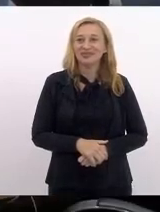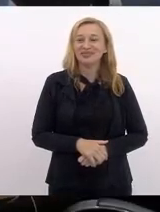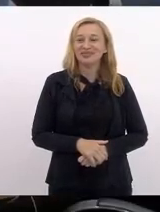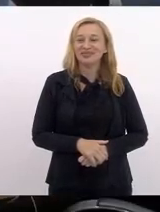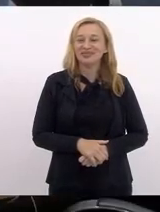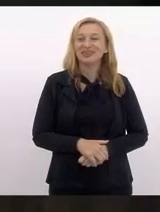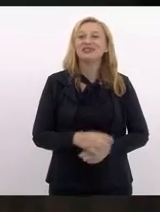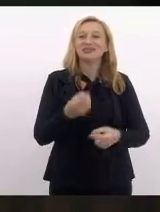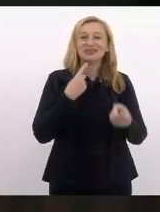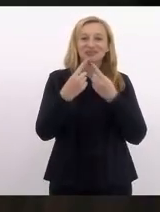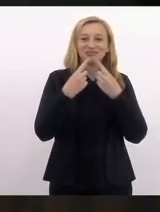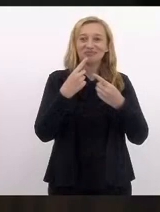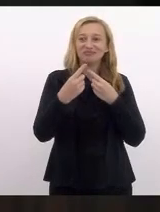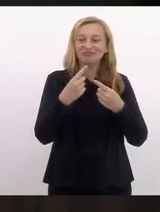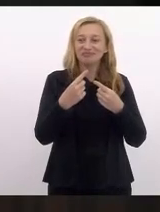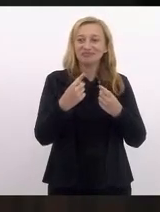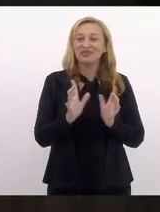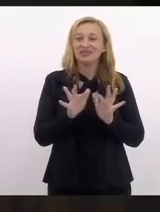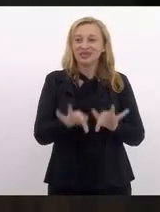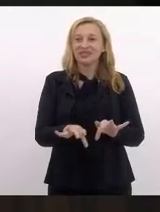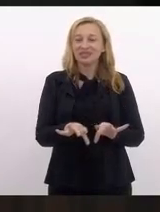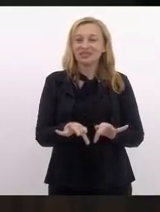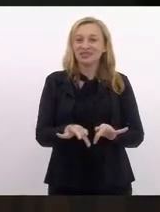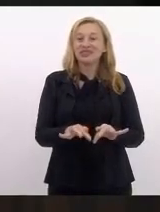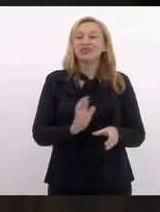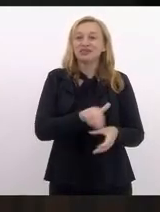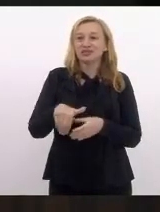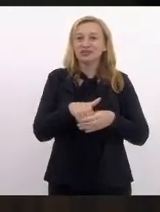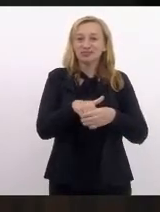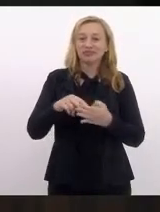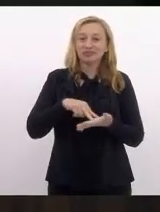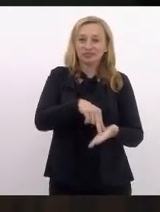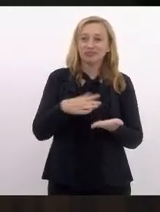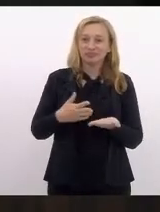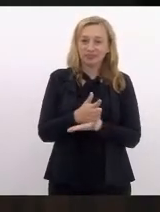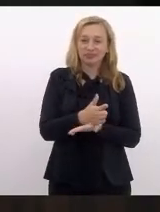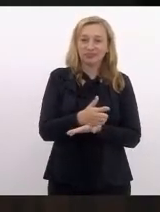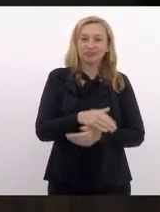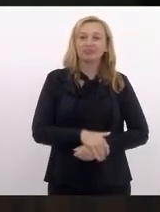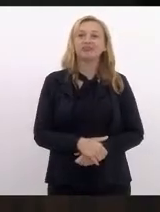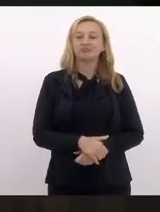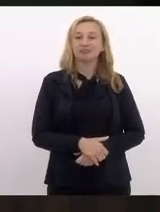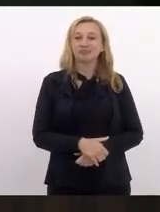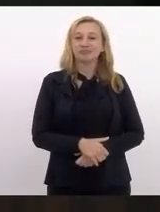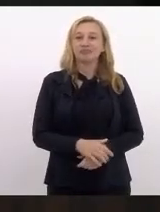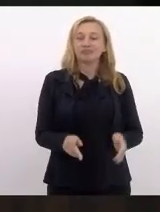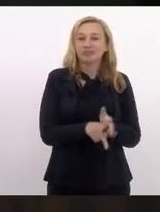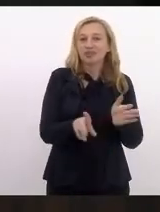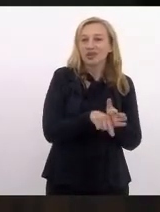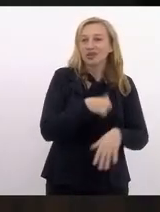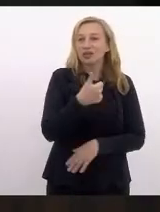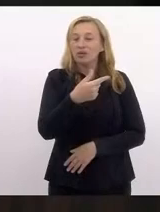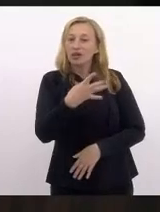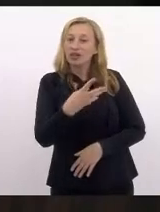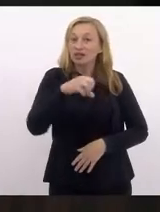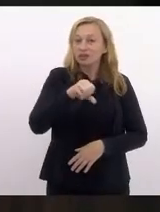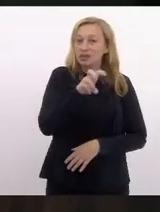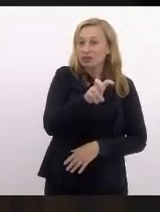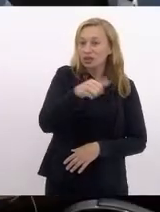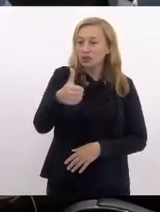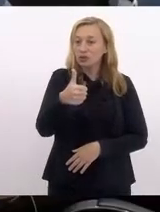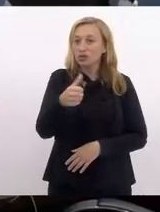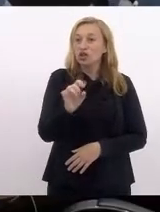a discussão na vida que ele trouxe a discussão e votação sobre a prova mesmo então aprovado projeto de lei 49/51